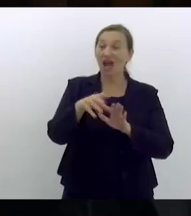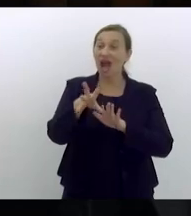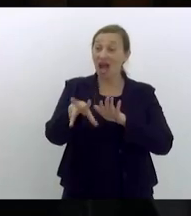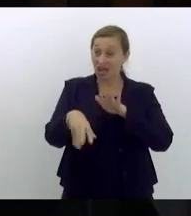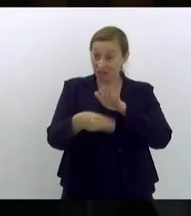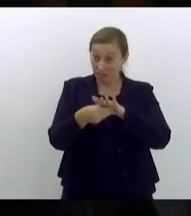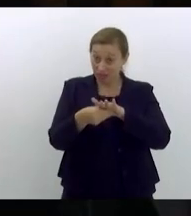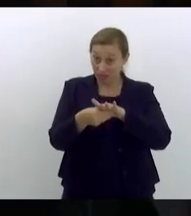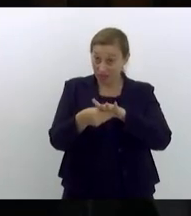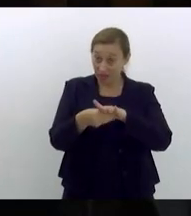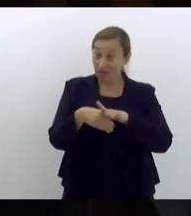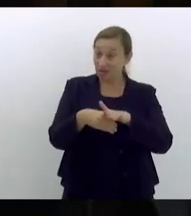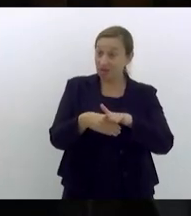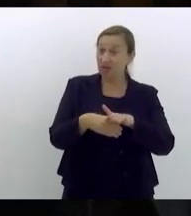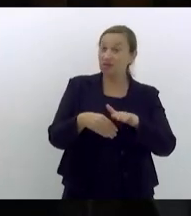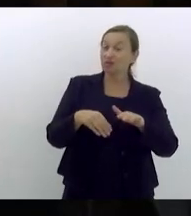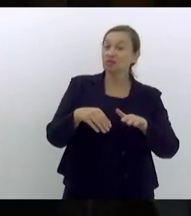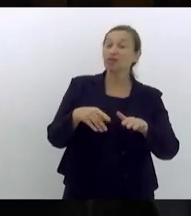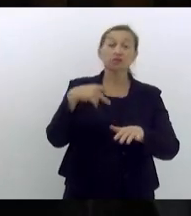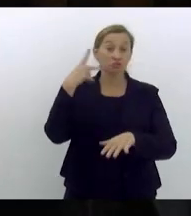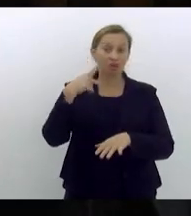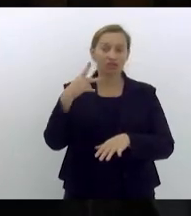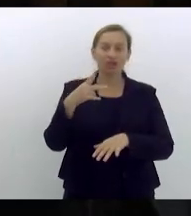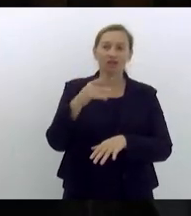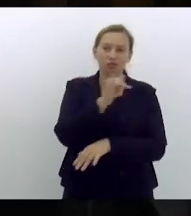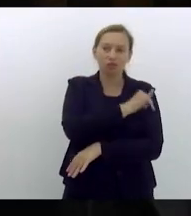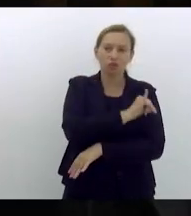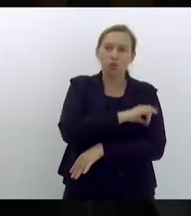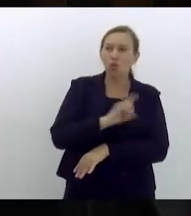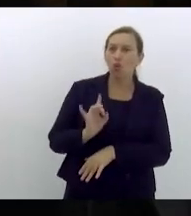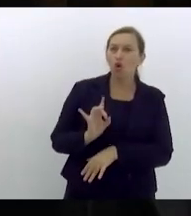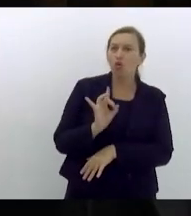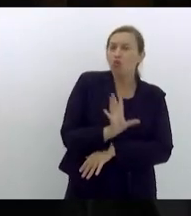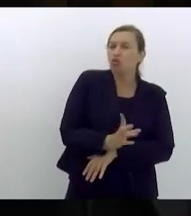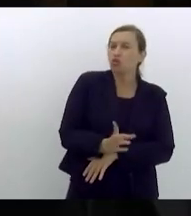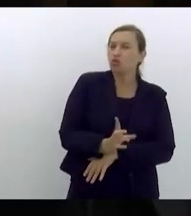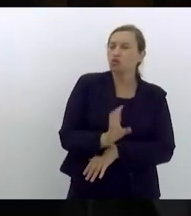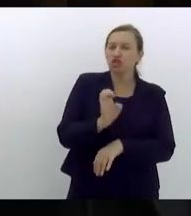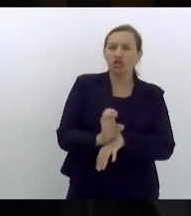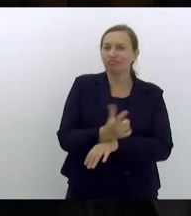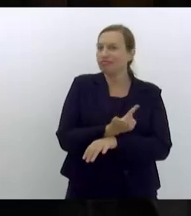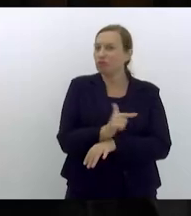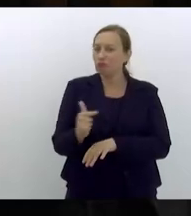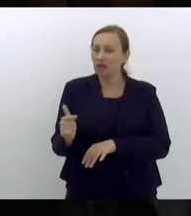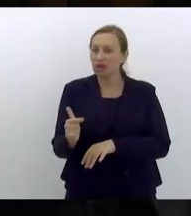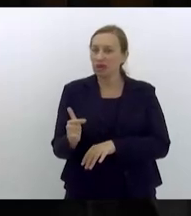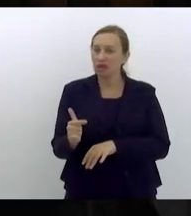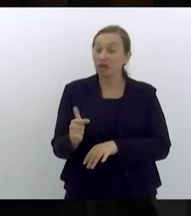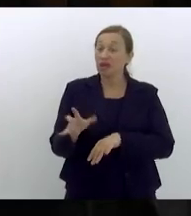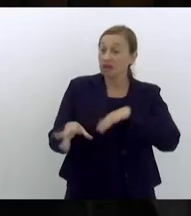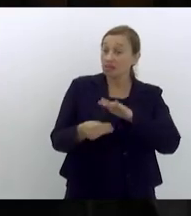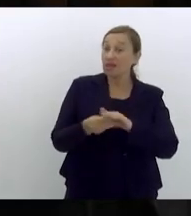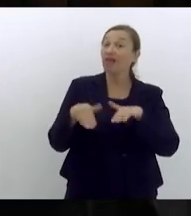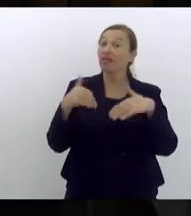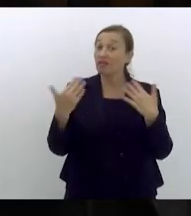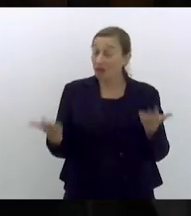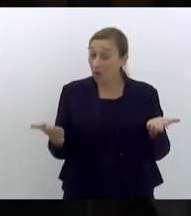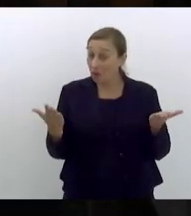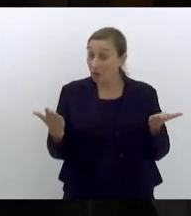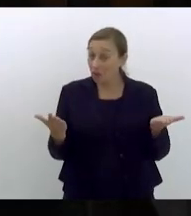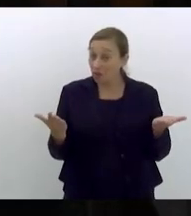em positiva dos parlamentares do Rio de Janeiro que aqui acho que é a única o único estado que não tem essa emenda Então